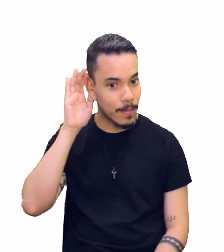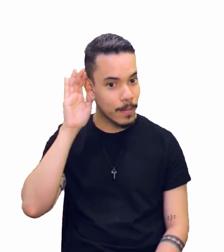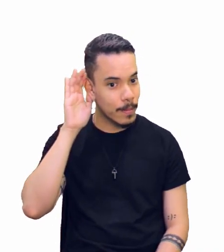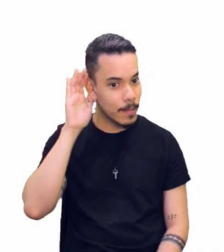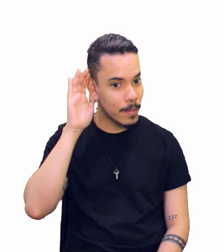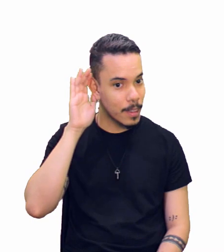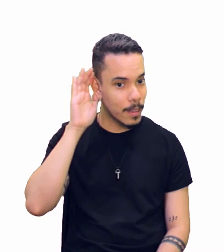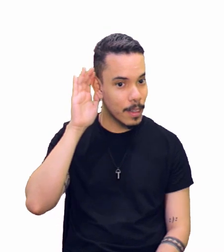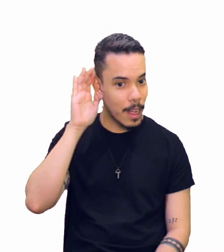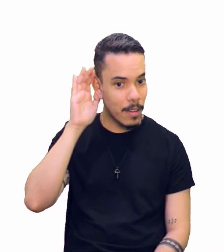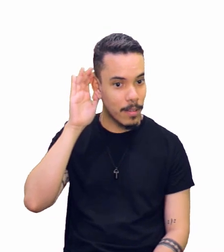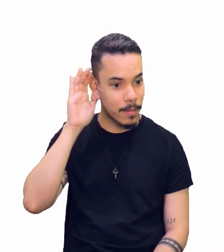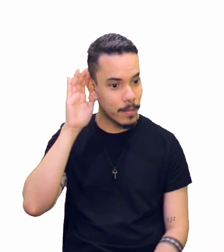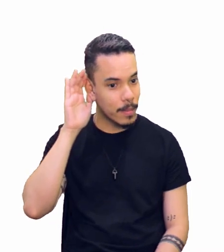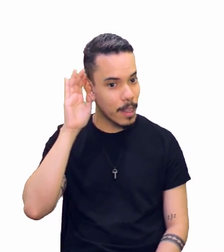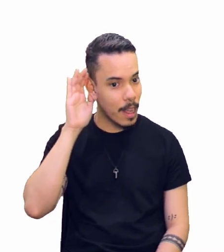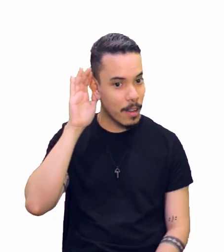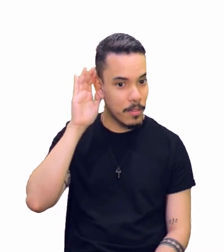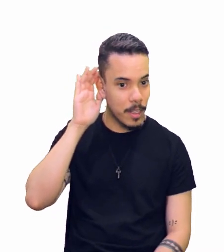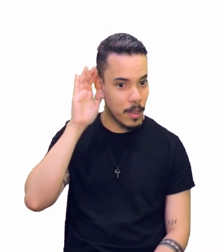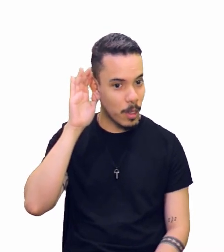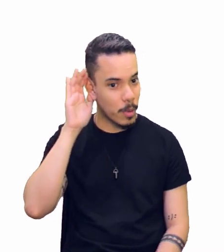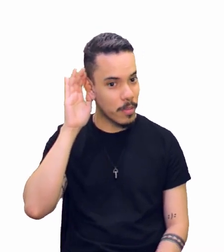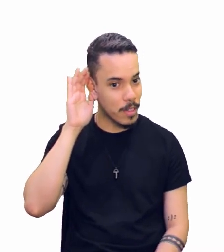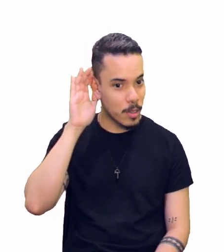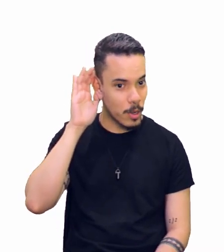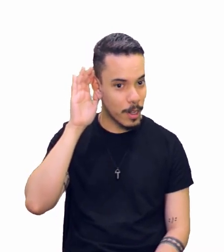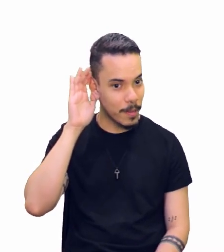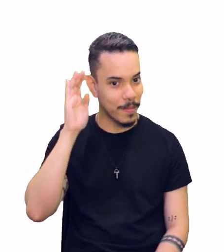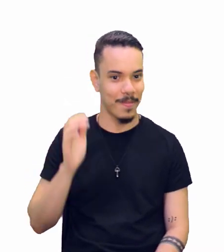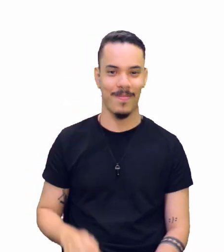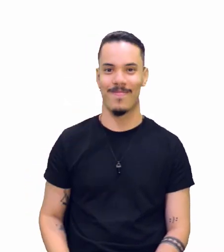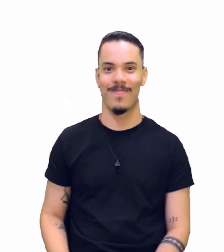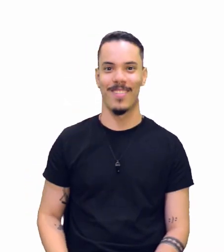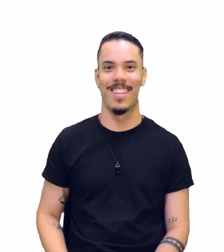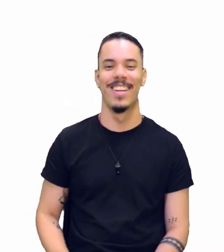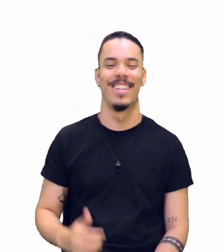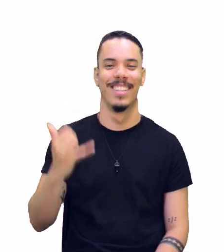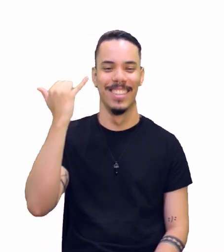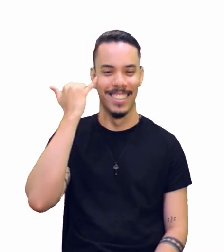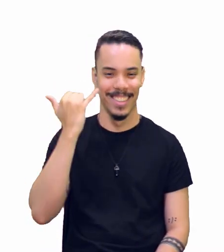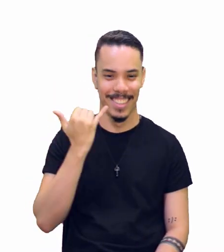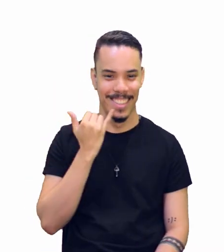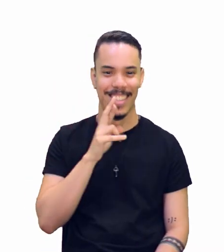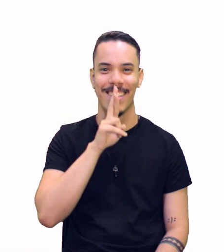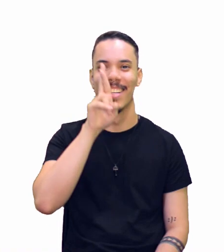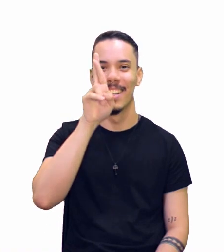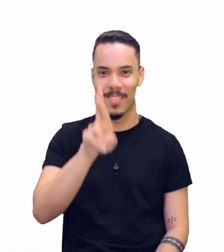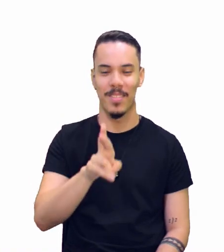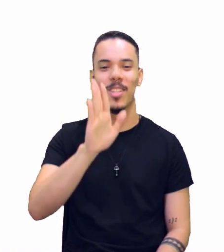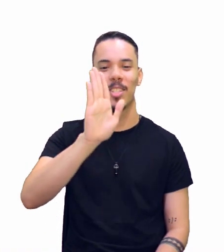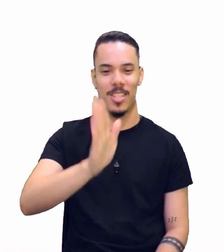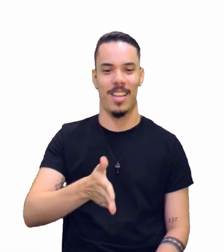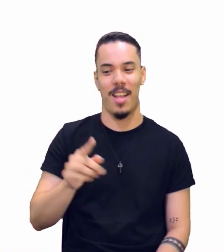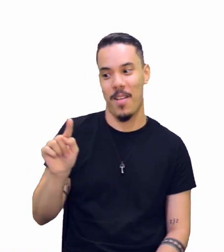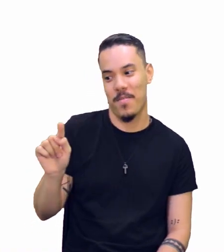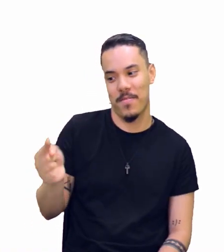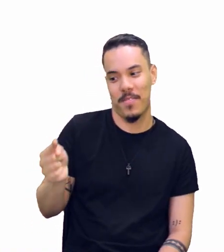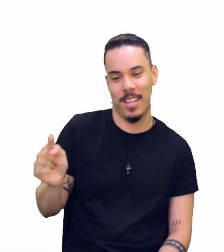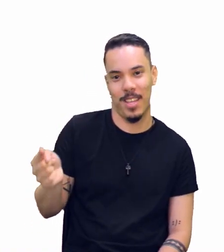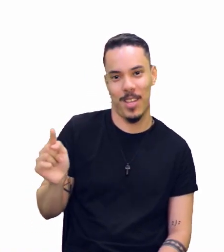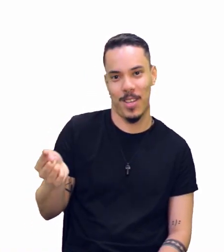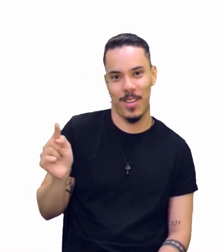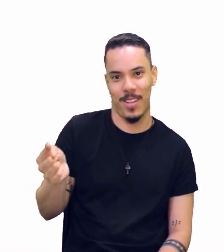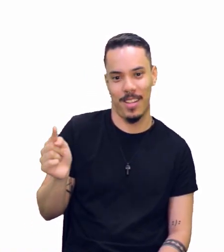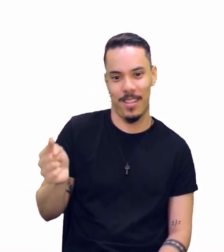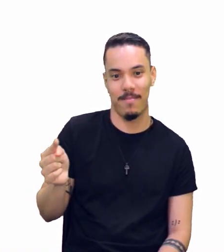aqui, ó. O que está faltando? Exatamente, o Vitor já me respondeu aqui. A